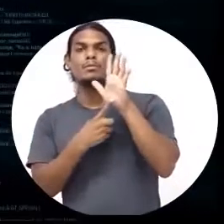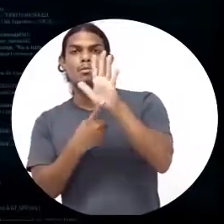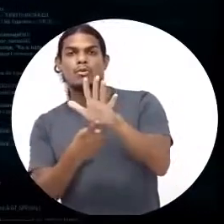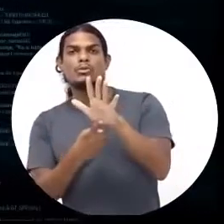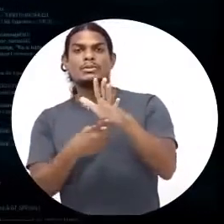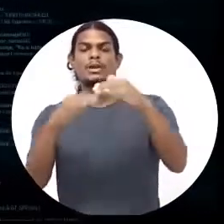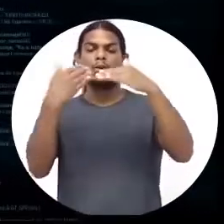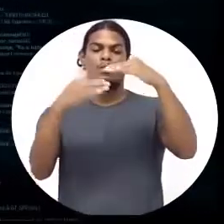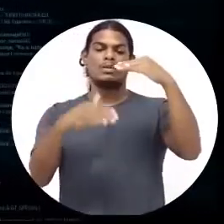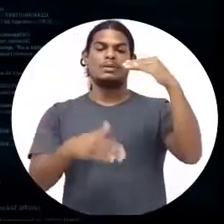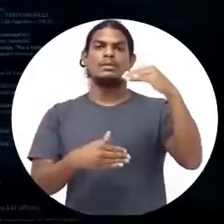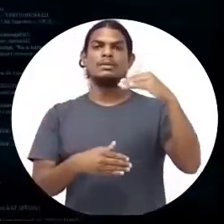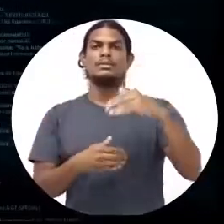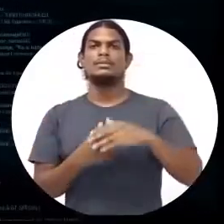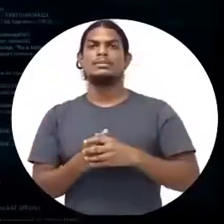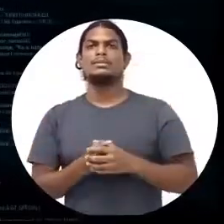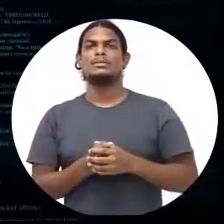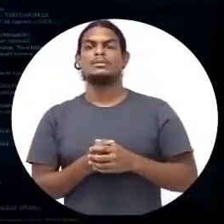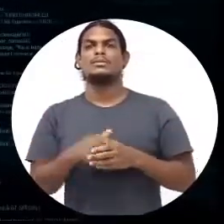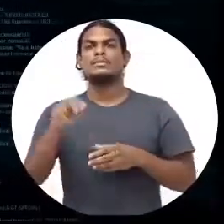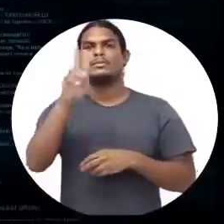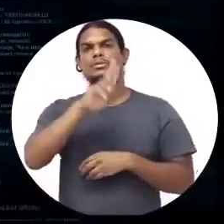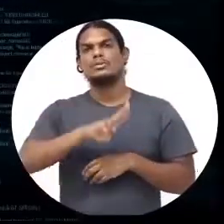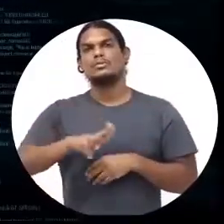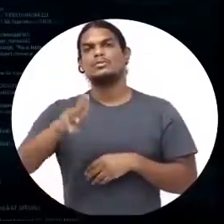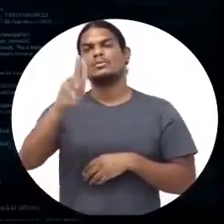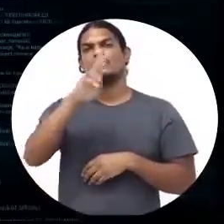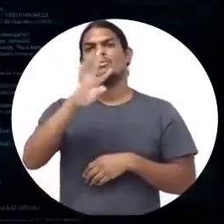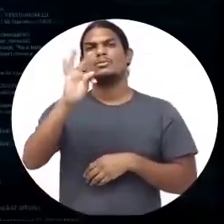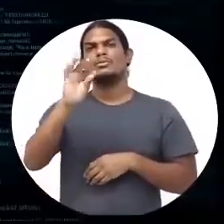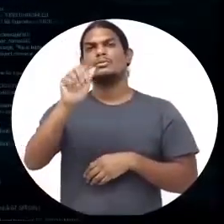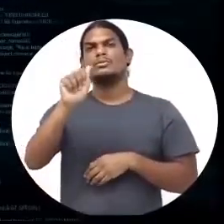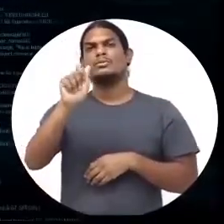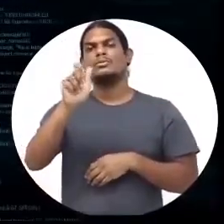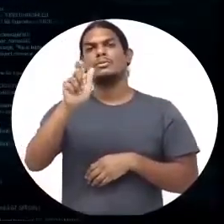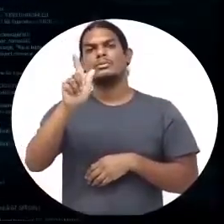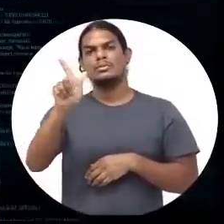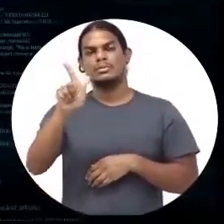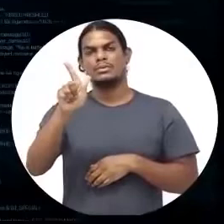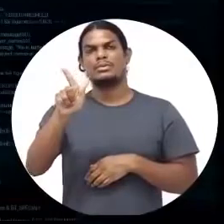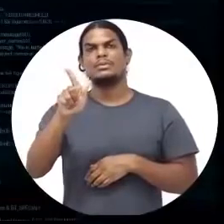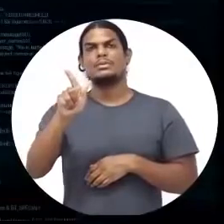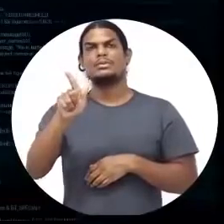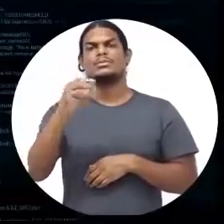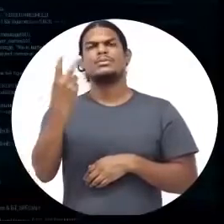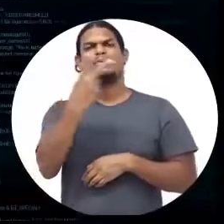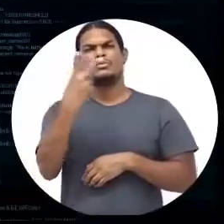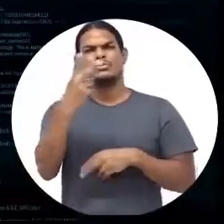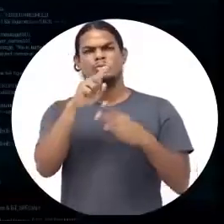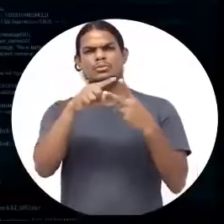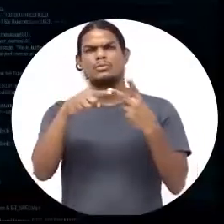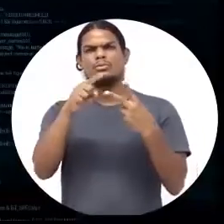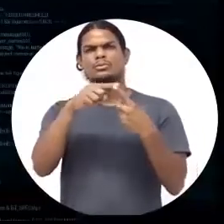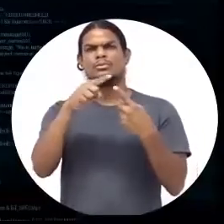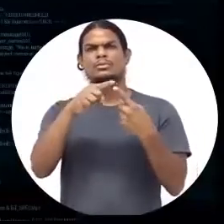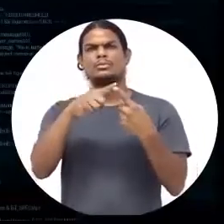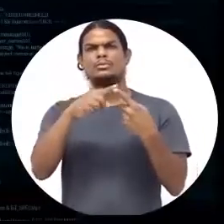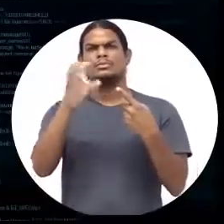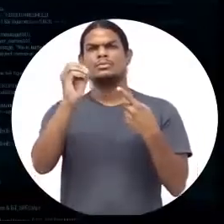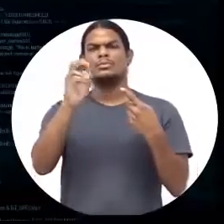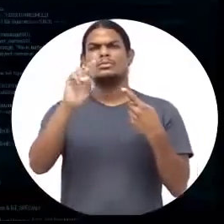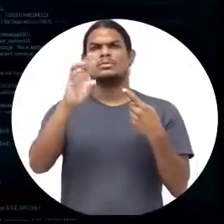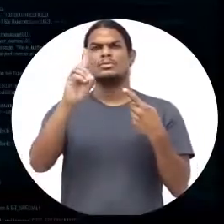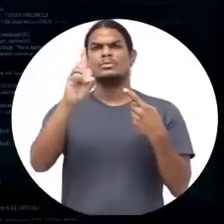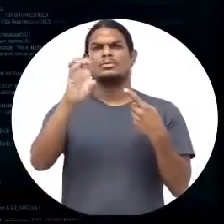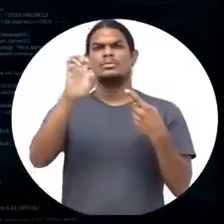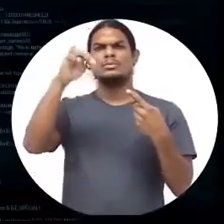listas, então a gente utiliza uma tag apropriada para ela. Na verdade, são duas. A gente tem listas